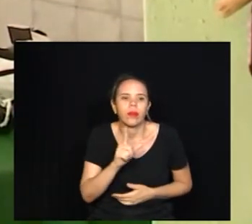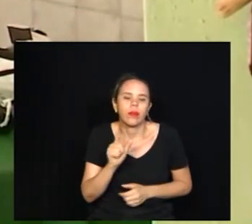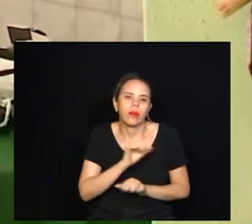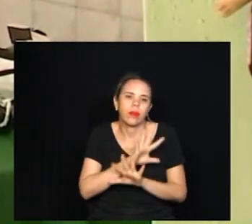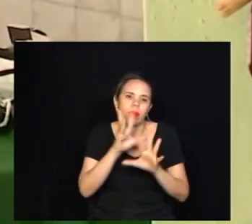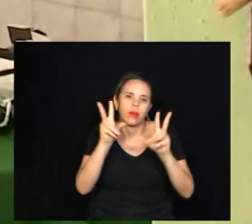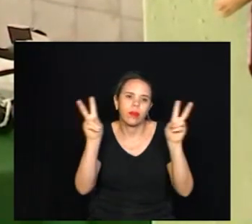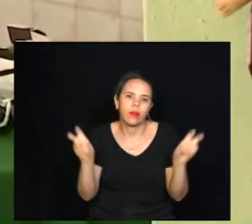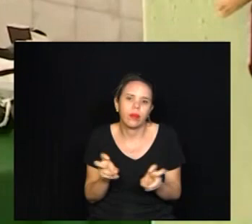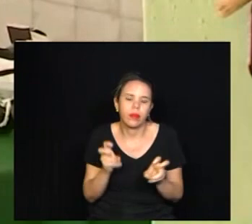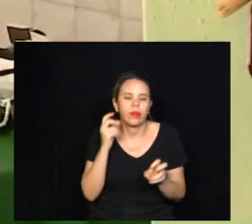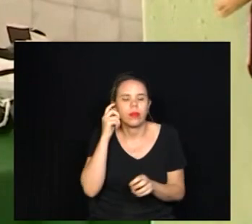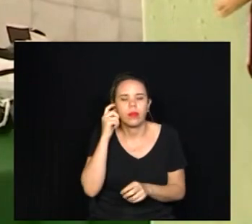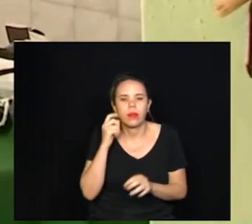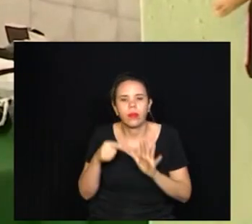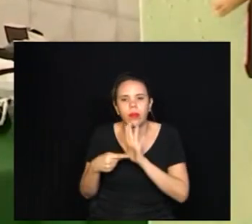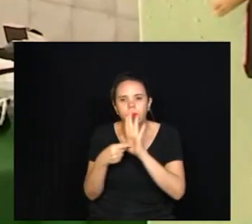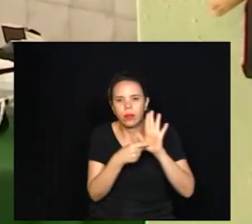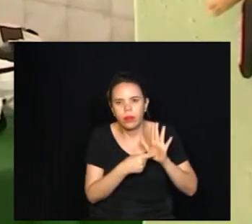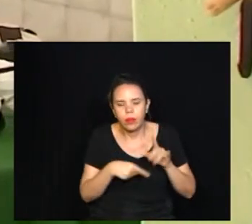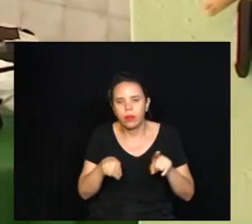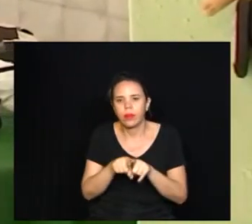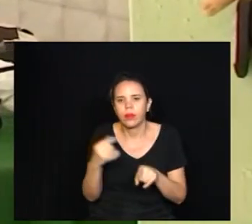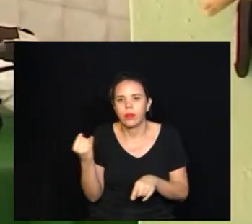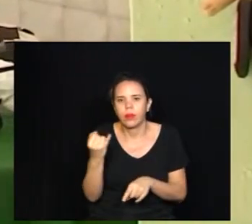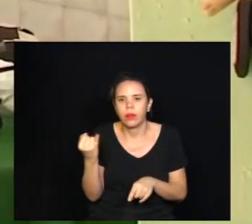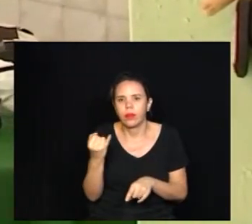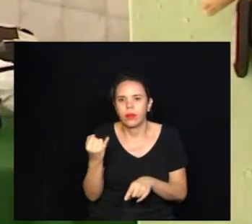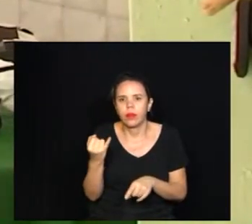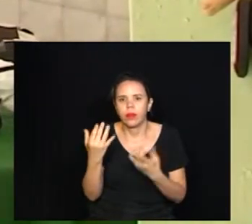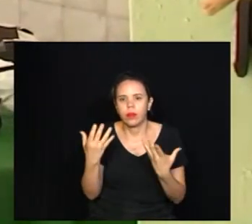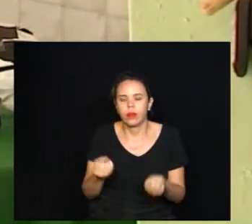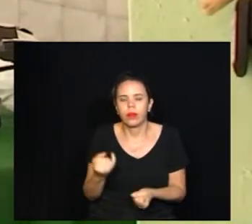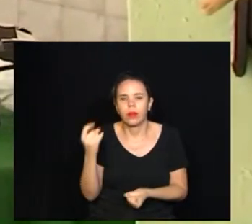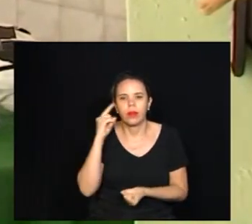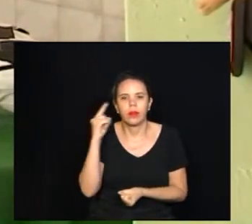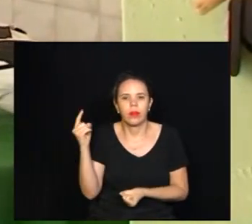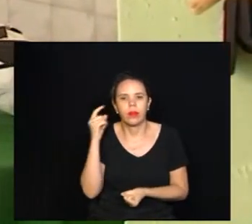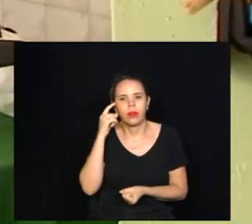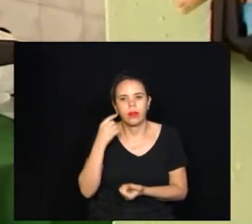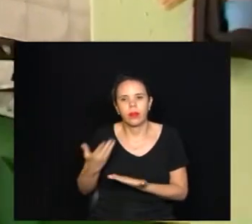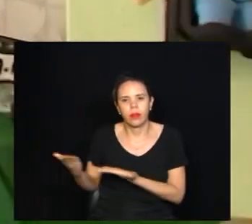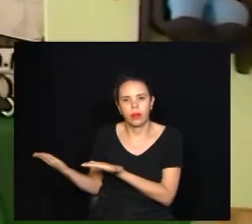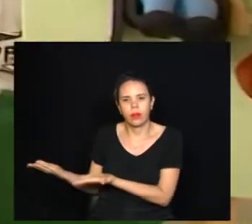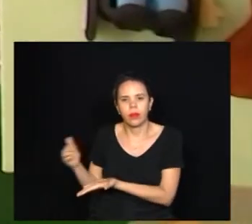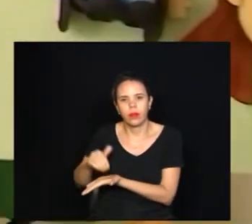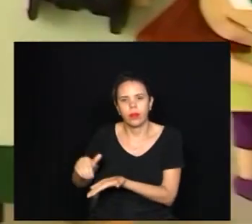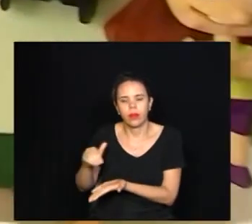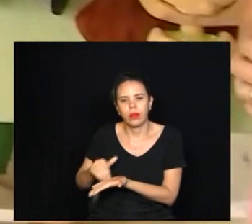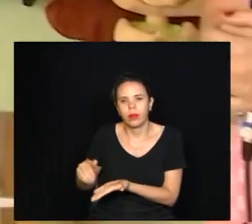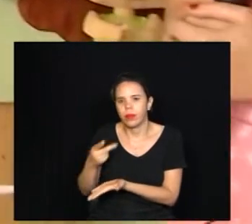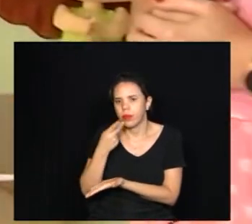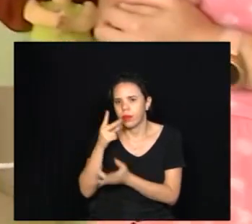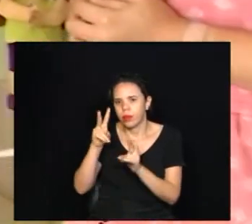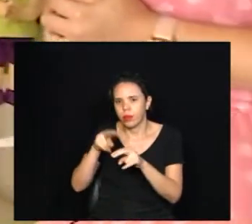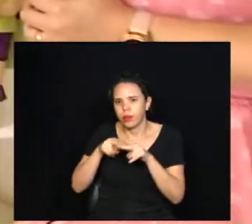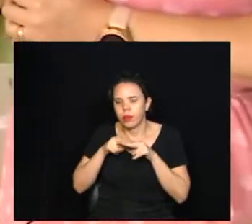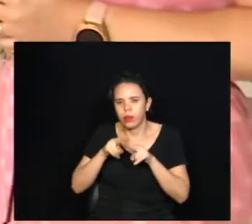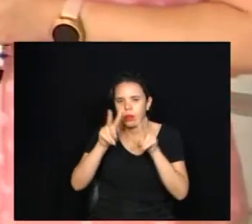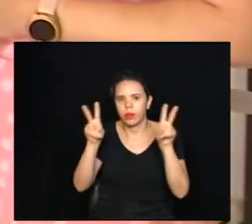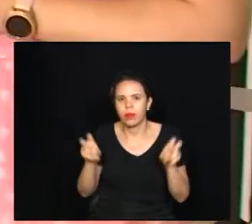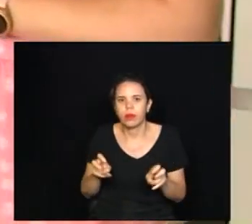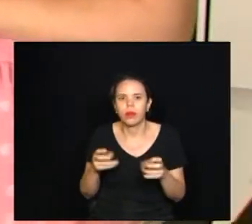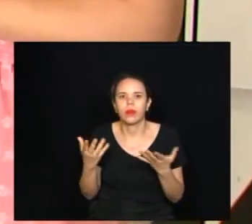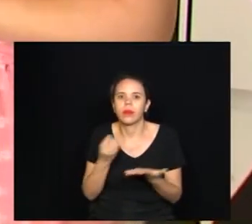muito a respeito desta apresentação, também da importância deste dia, eu estou aqui com a secretária para falar justamente a respeito